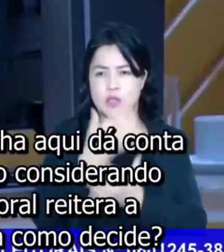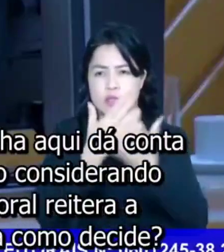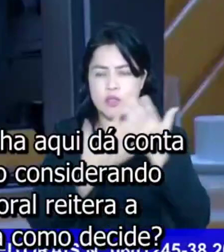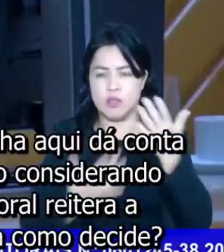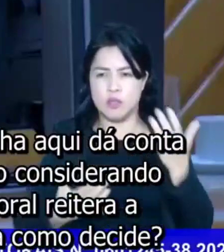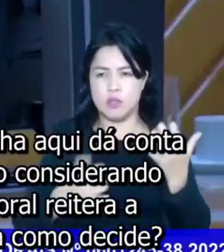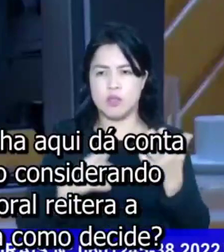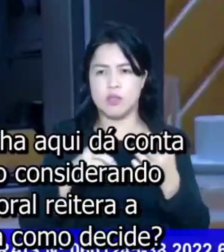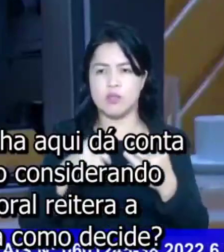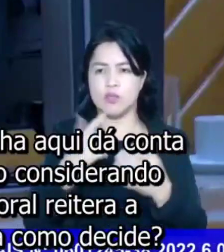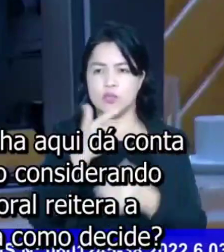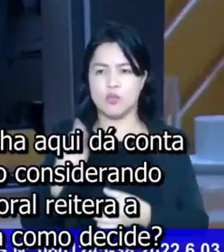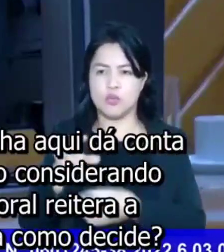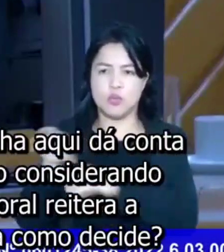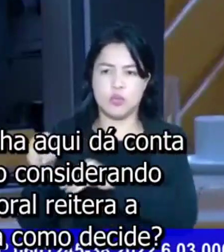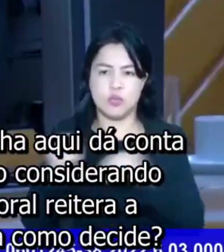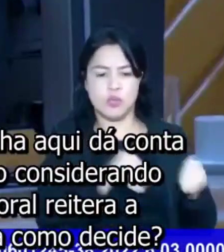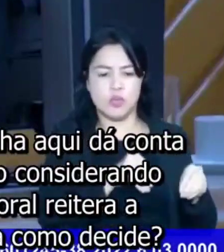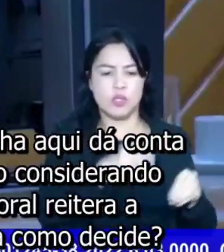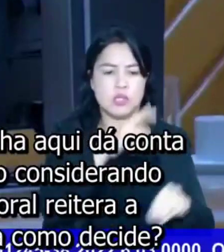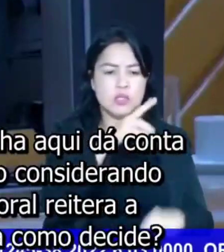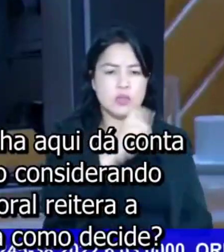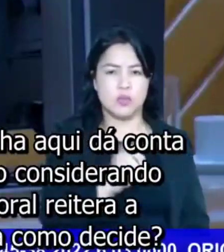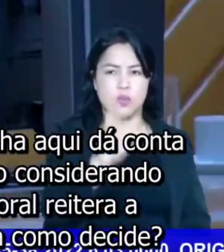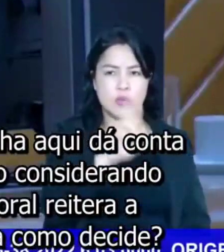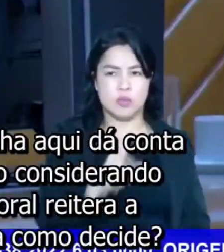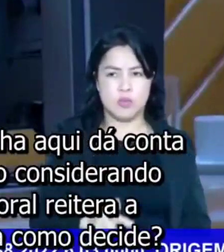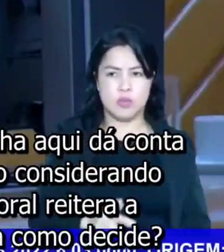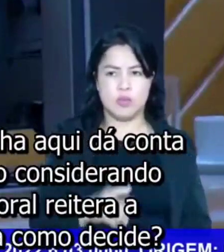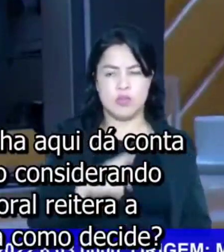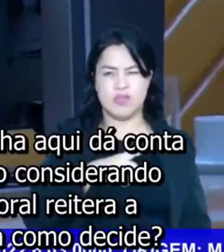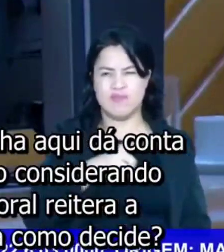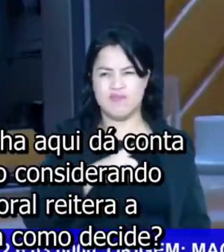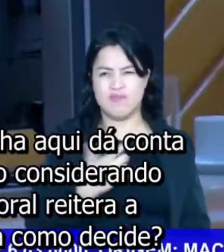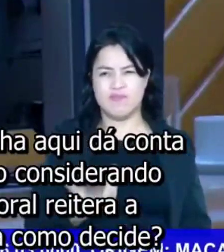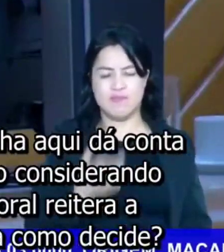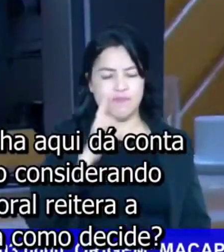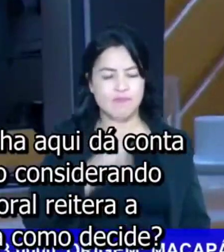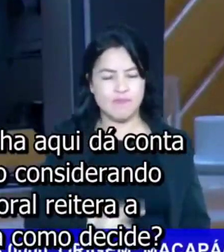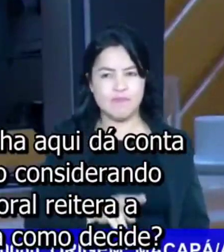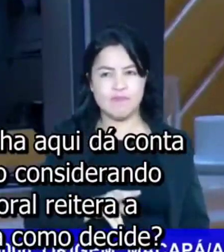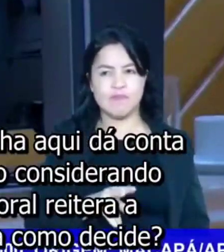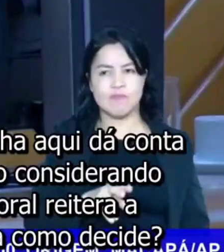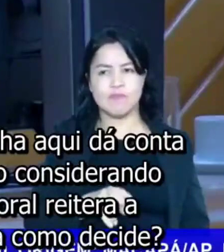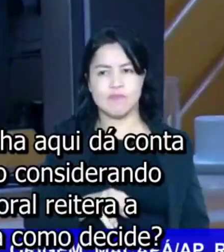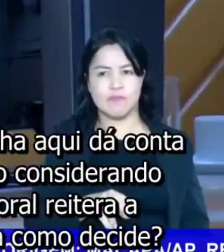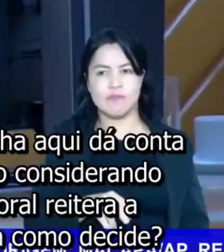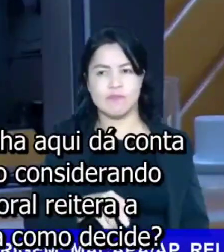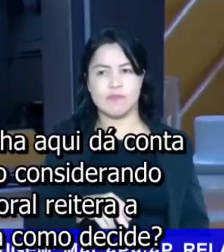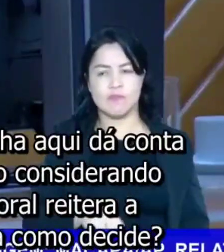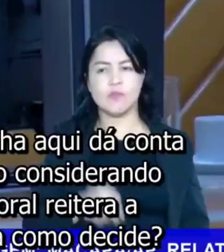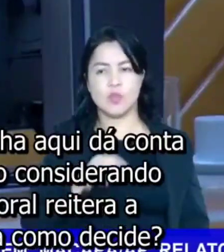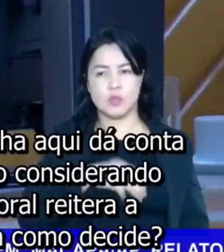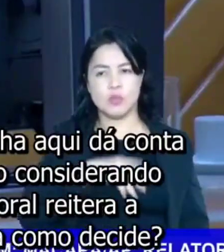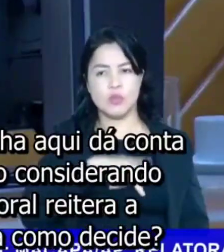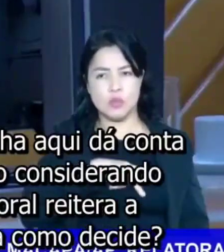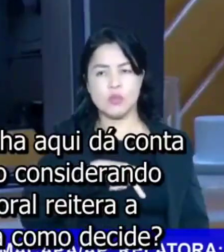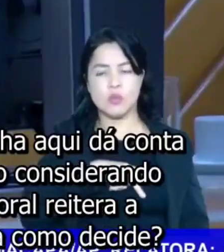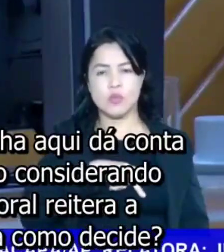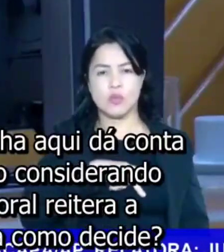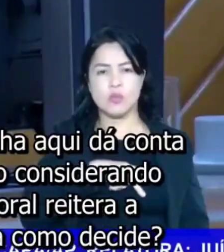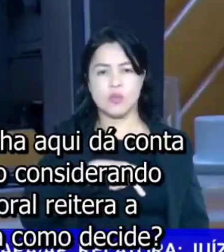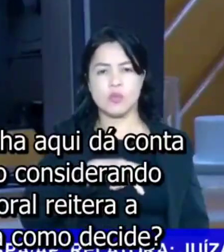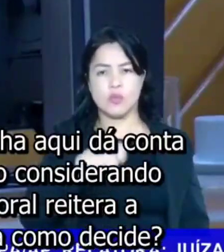a leitura em seu notebook localizado ao lado esquerdo da mesa. O Ministério Público Eleitoral